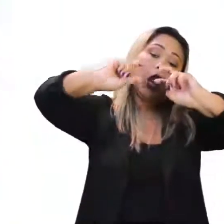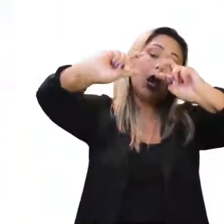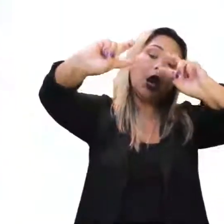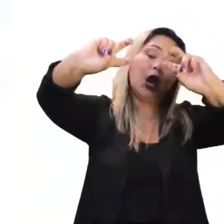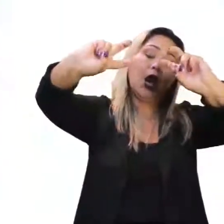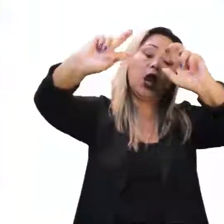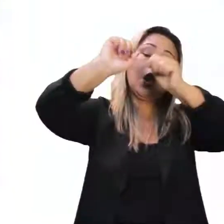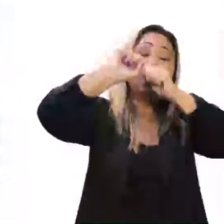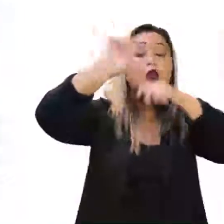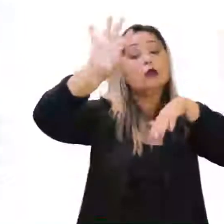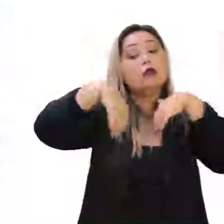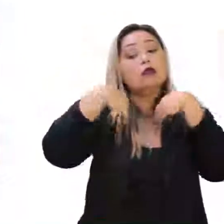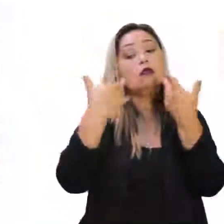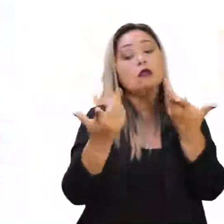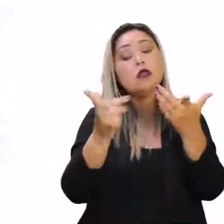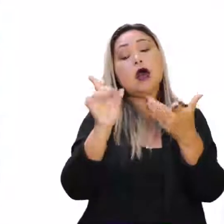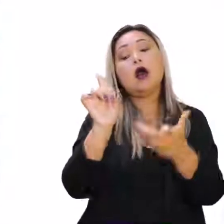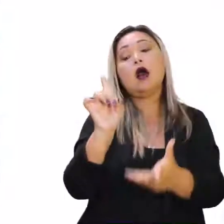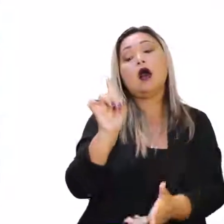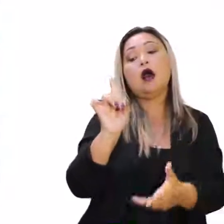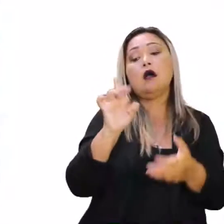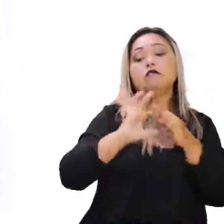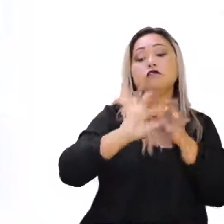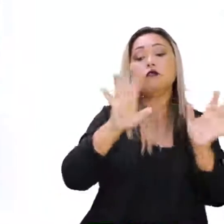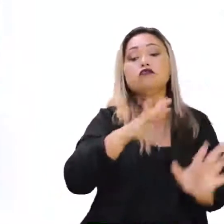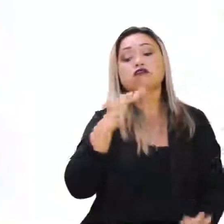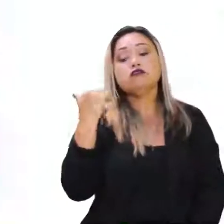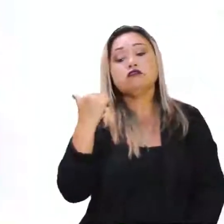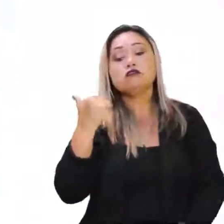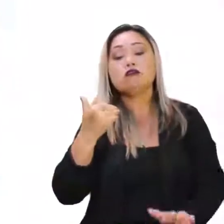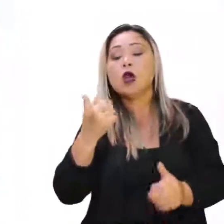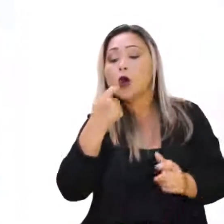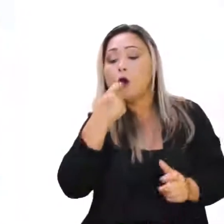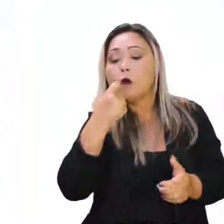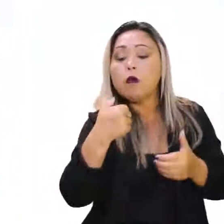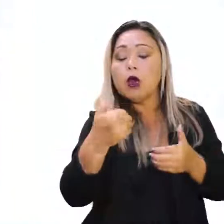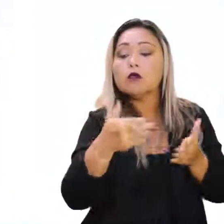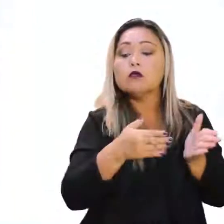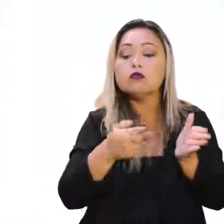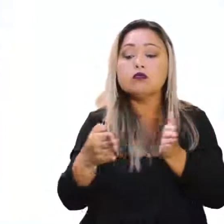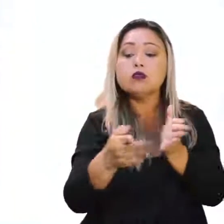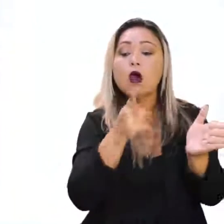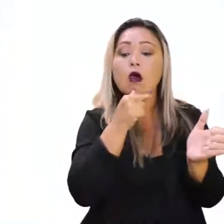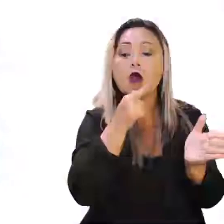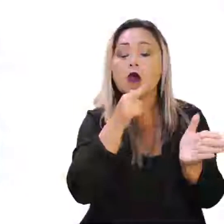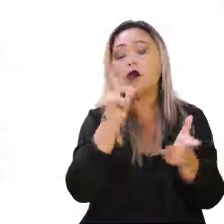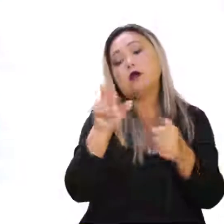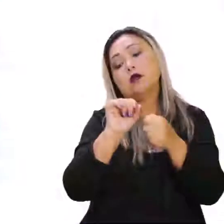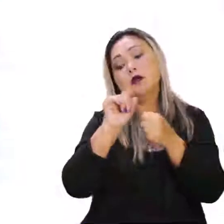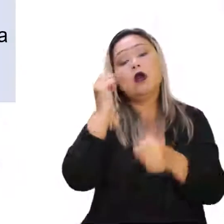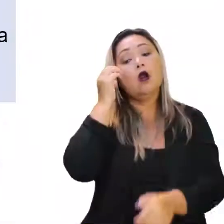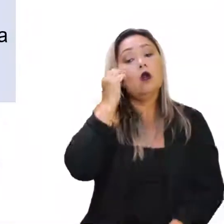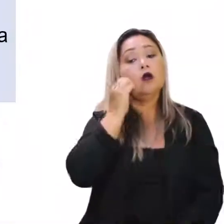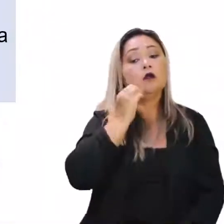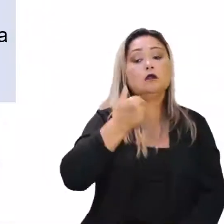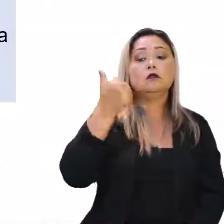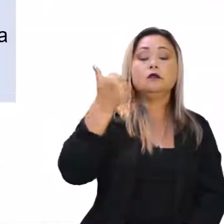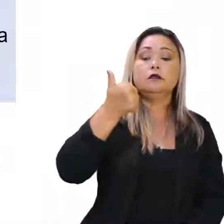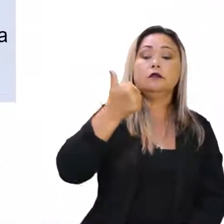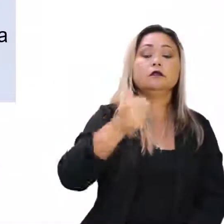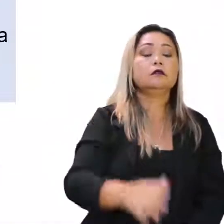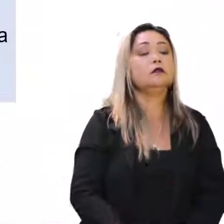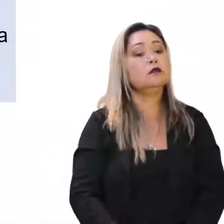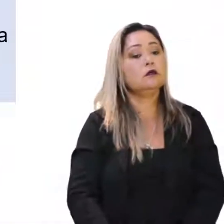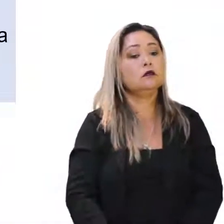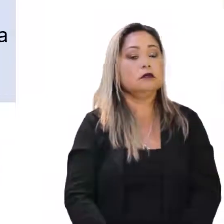da independência ou morte, né, do grito do rio, próximo ao rio Ipiranga, feito por Dom Pedro I.